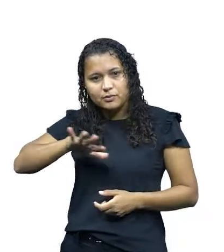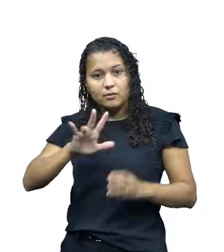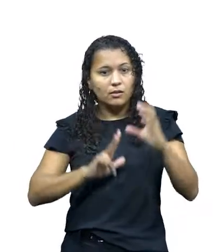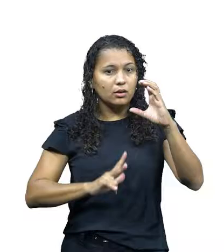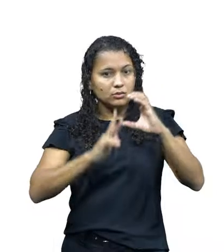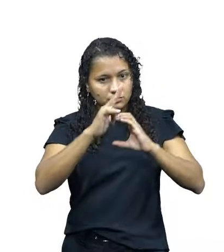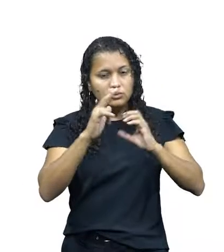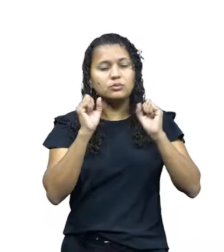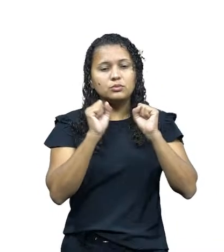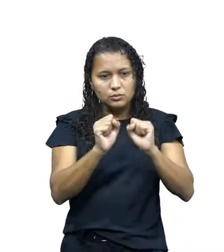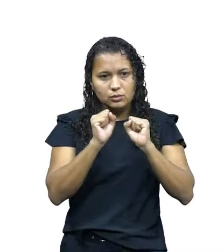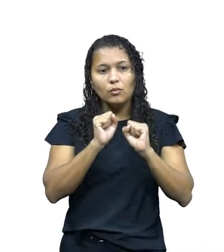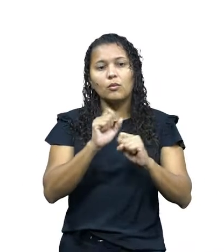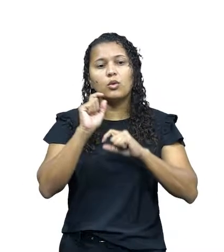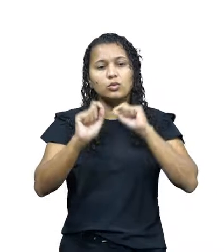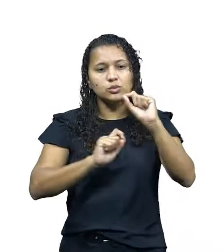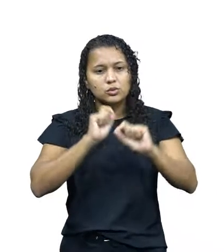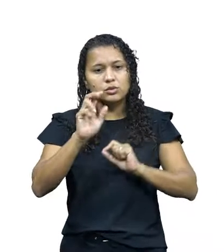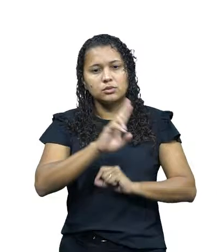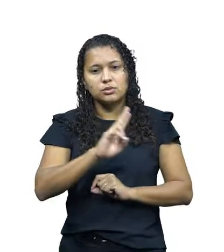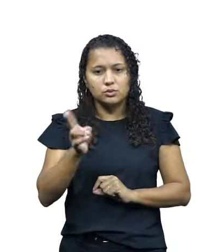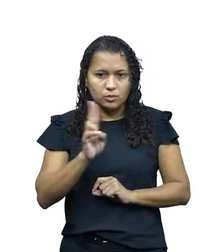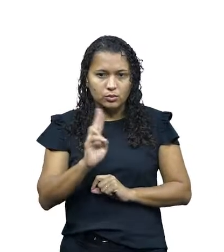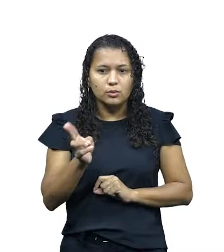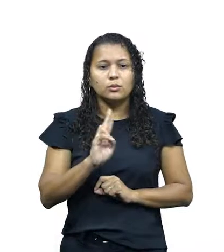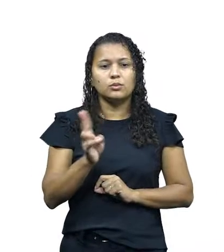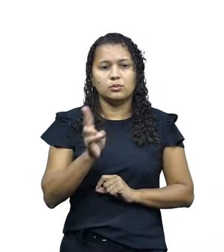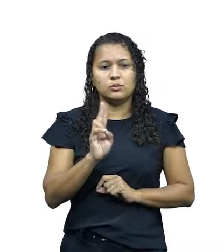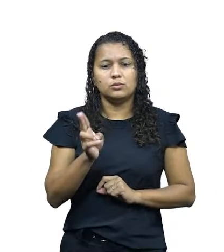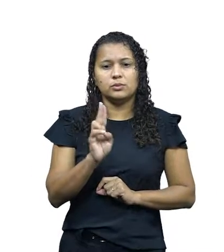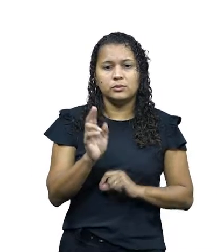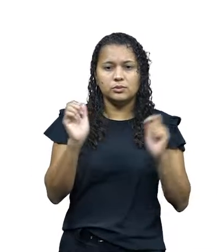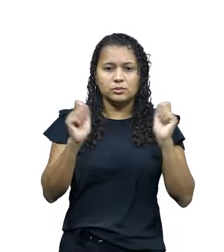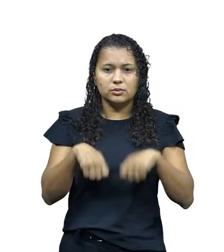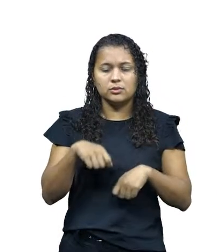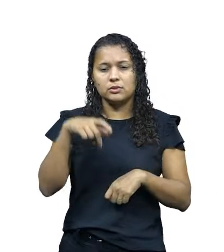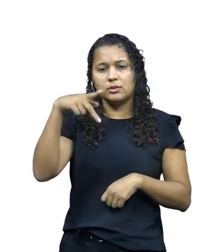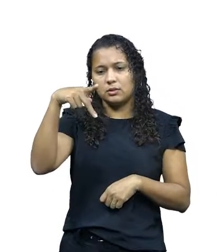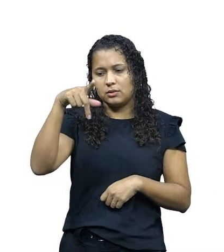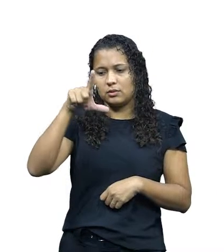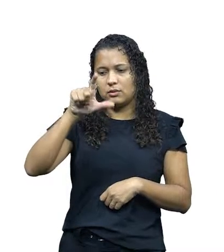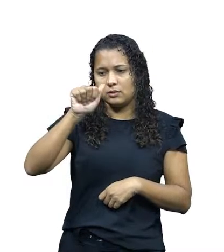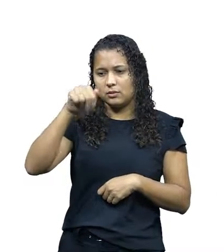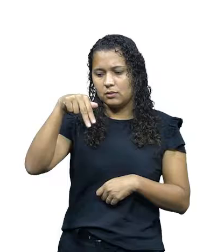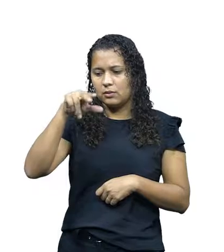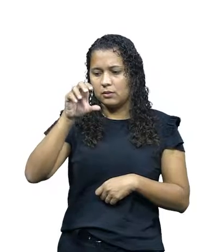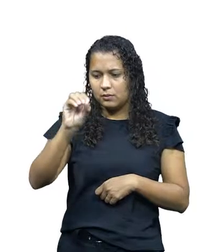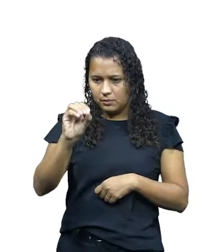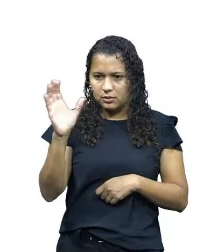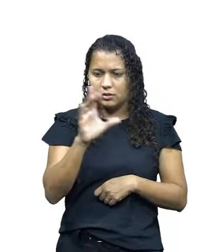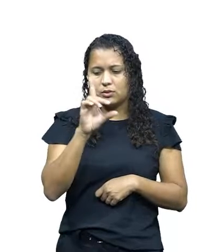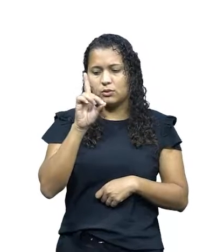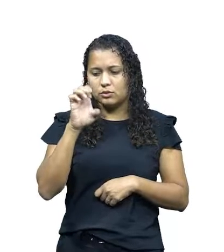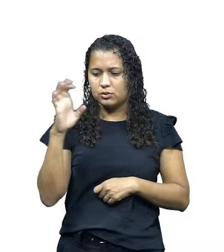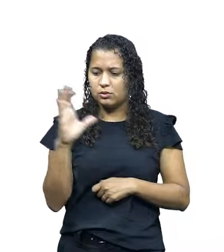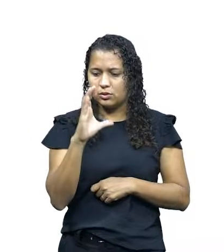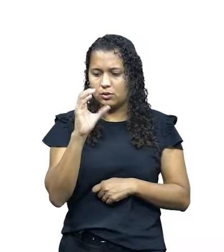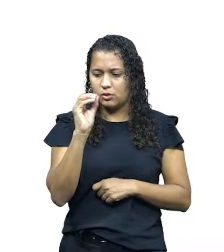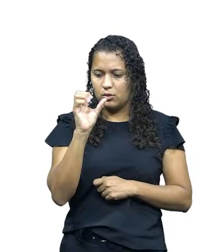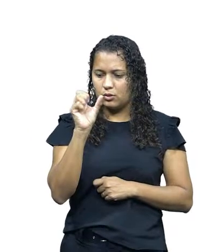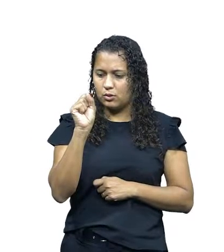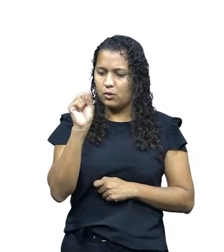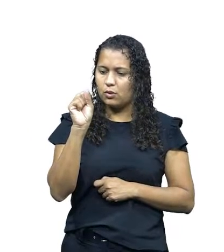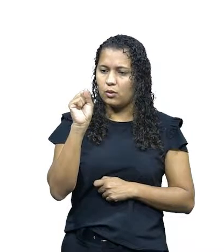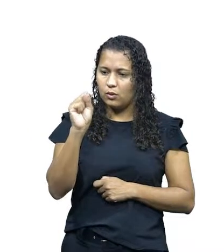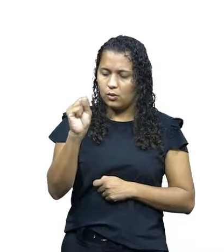corte ela também pode ser chamada, também pode ser chamada plano de corte, Então, ela